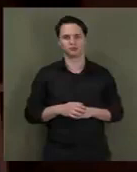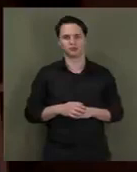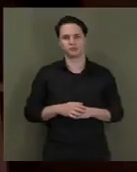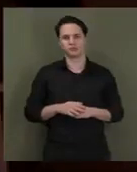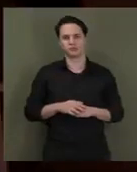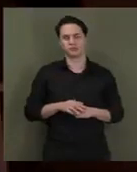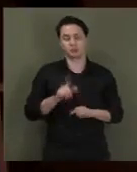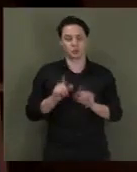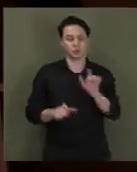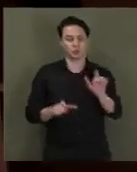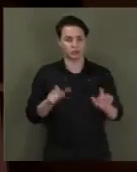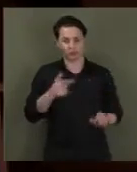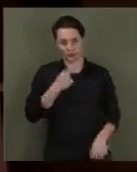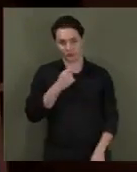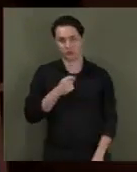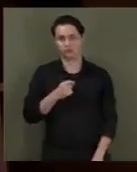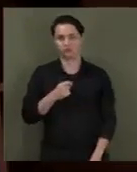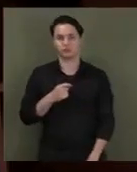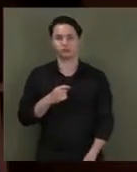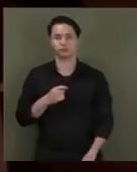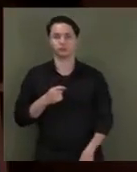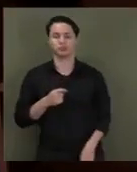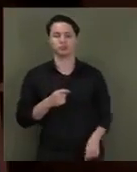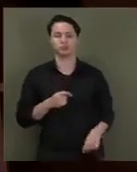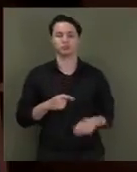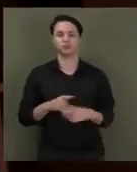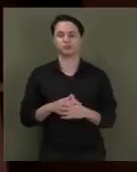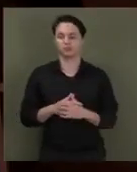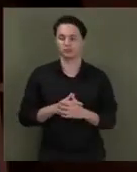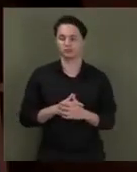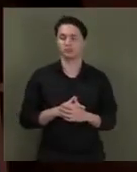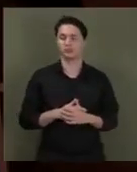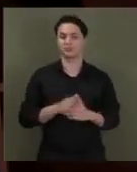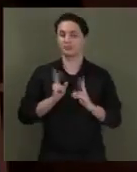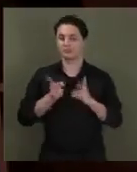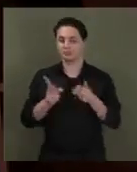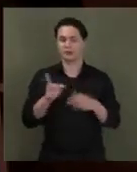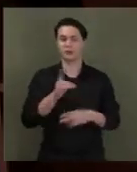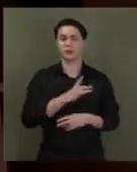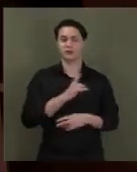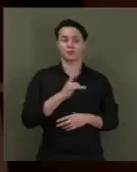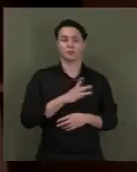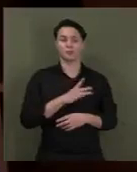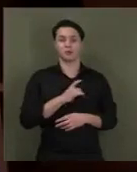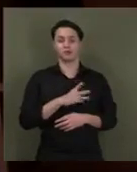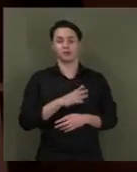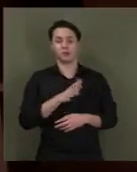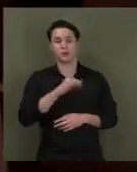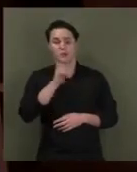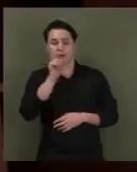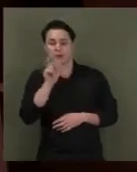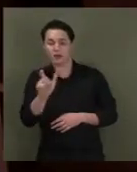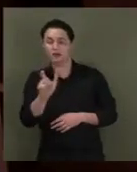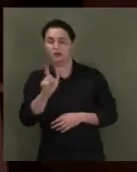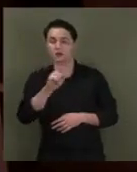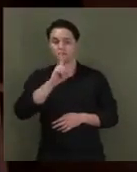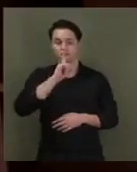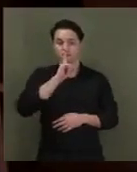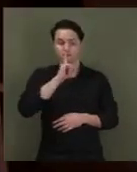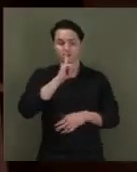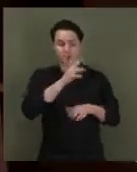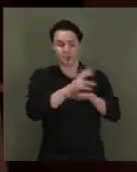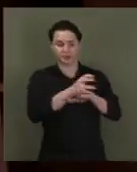homens. Em tudo o medo, na palavra, no silêncio, no golpe,